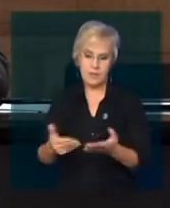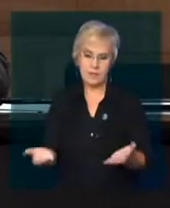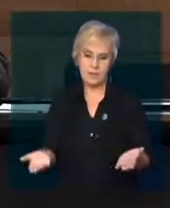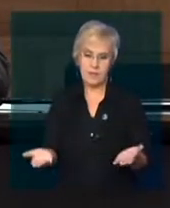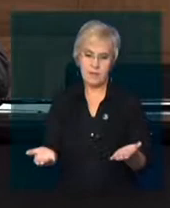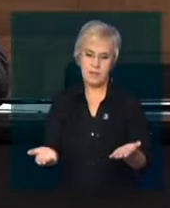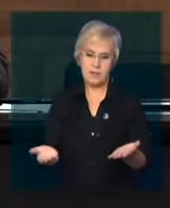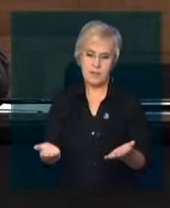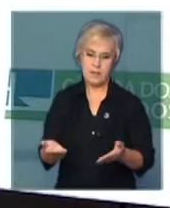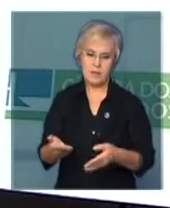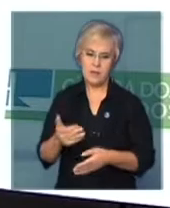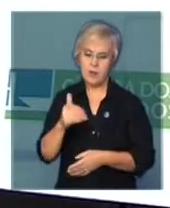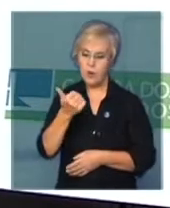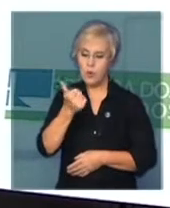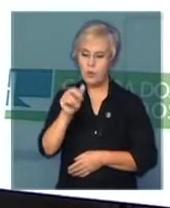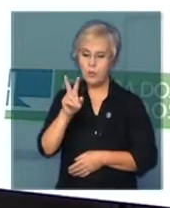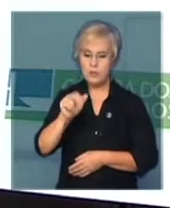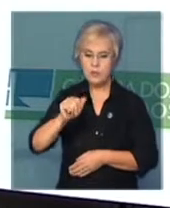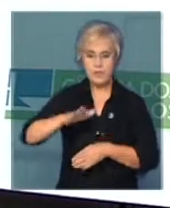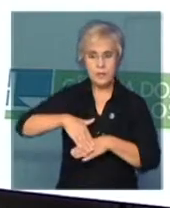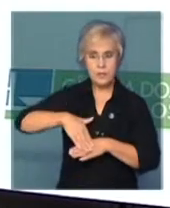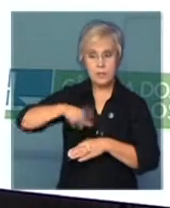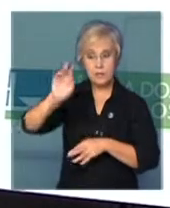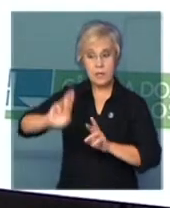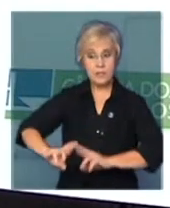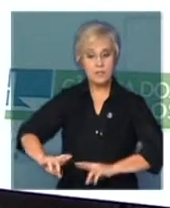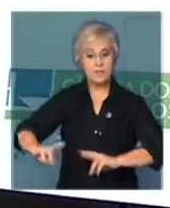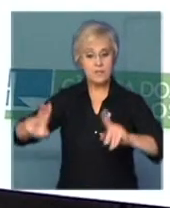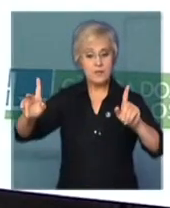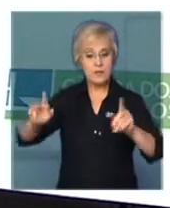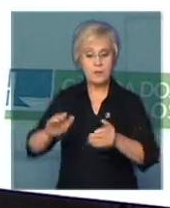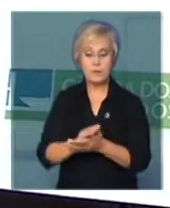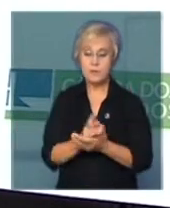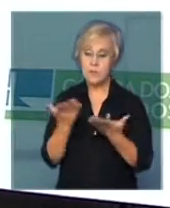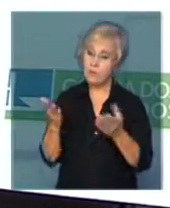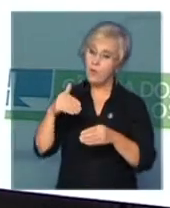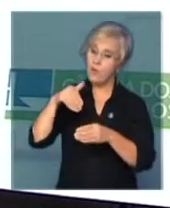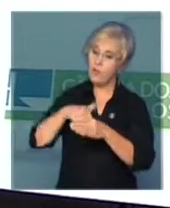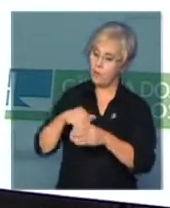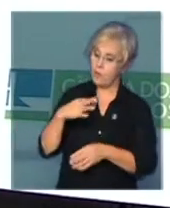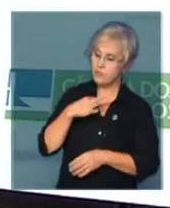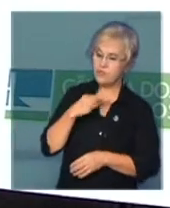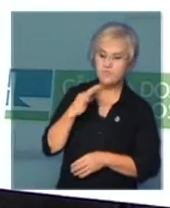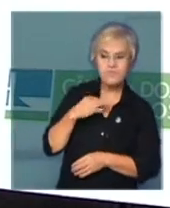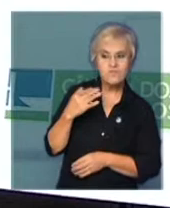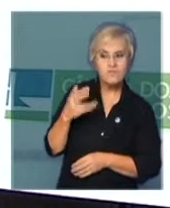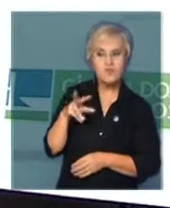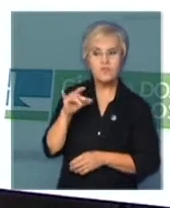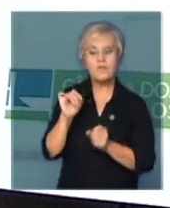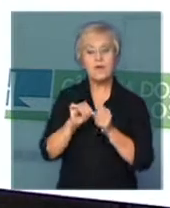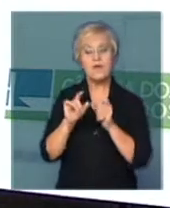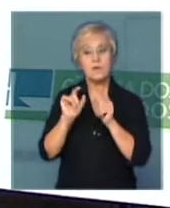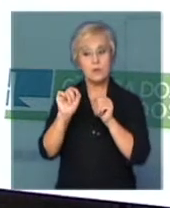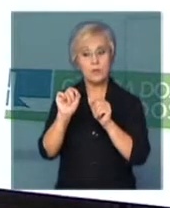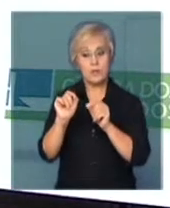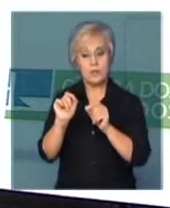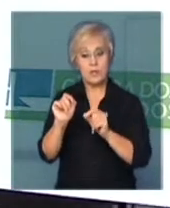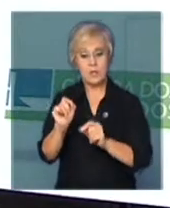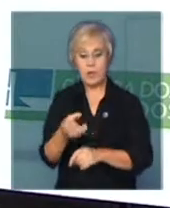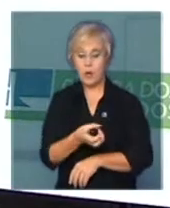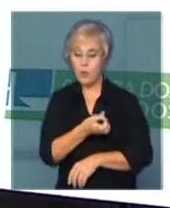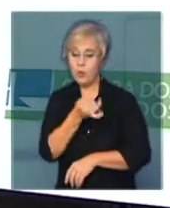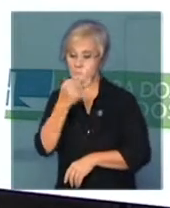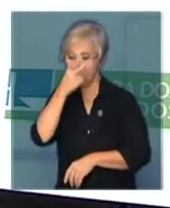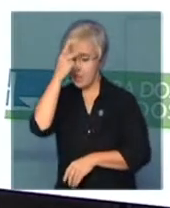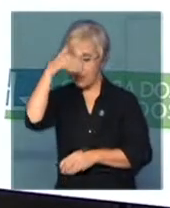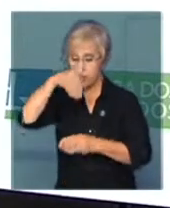de 11 vezes o número da diferença. Então, o voto facultativo vai fazer com que o número de pessoas que não